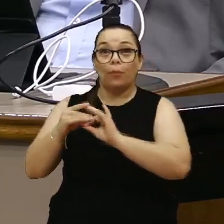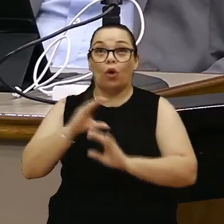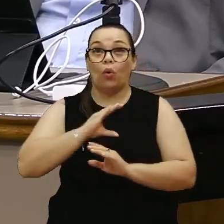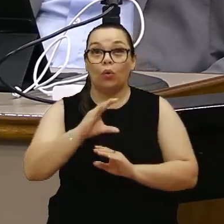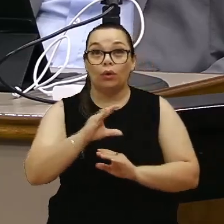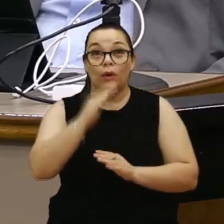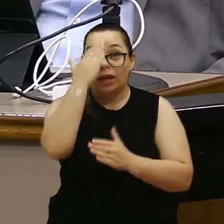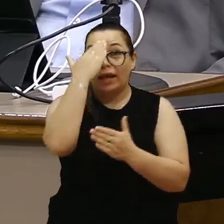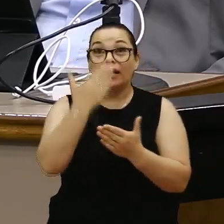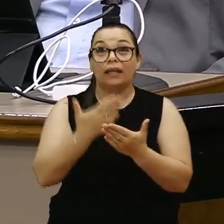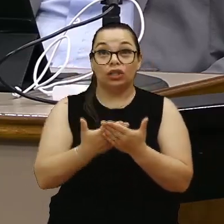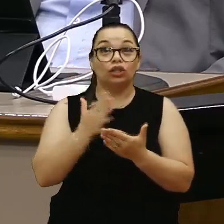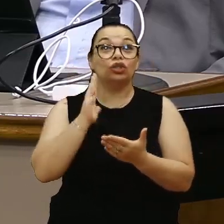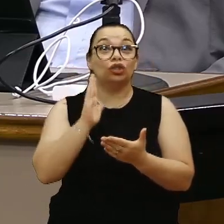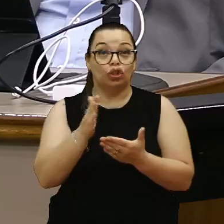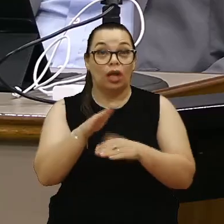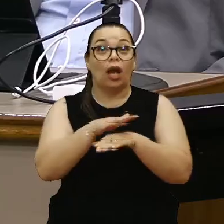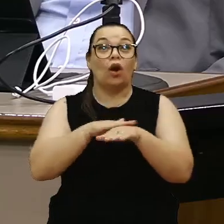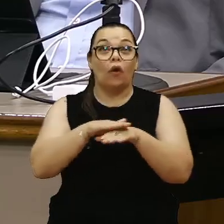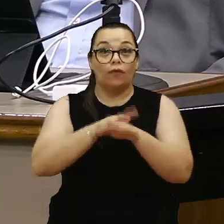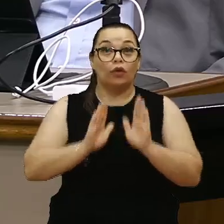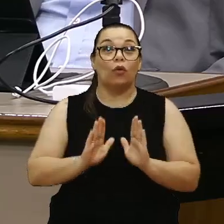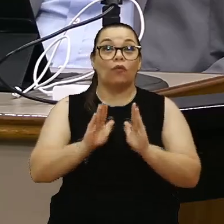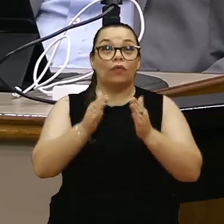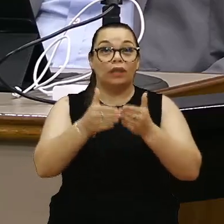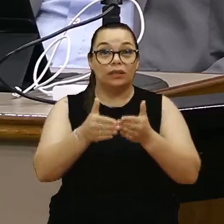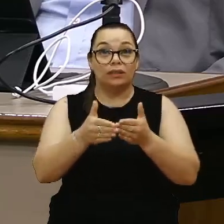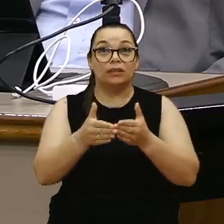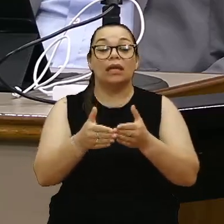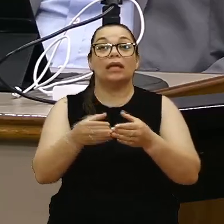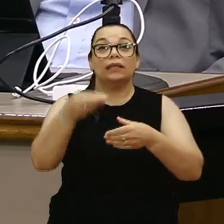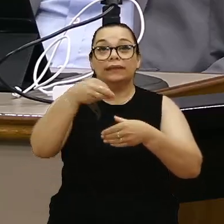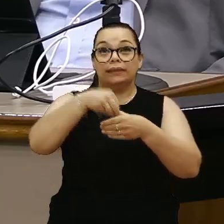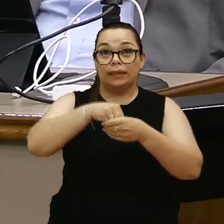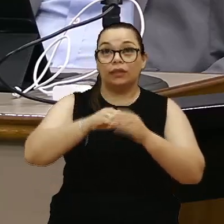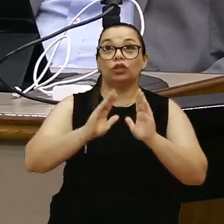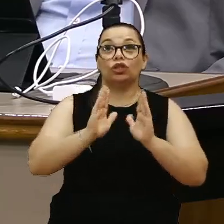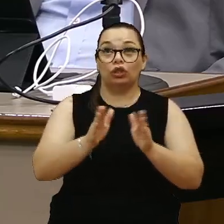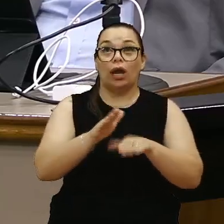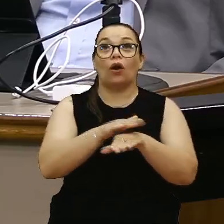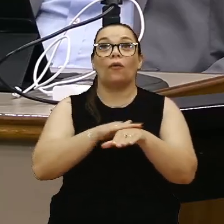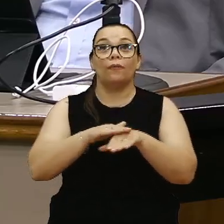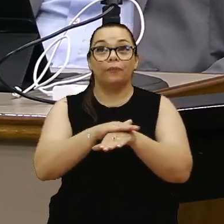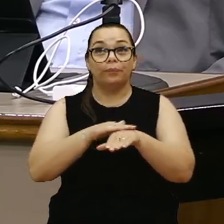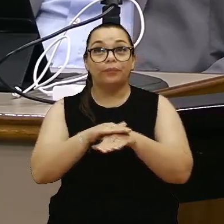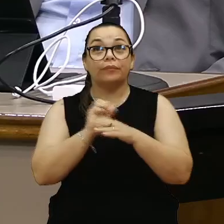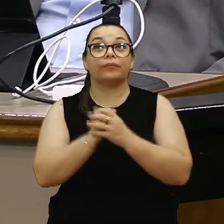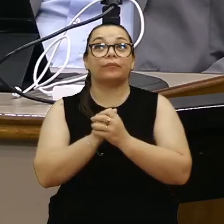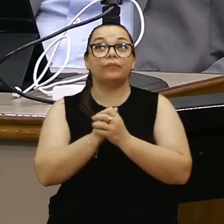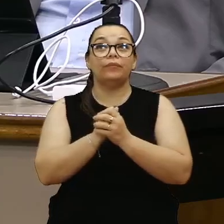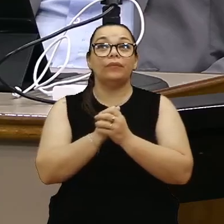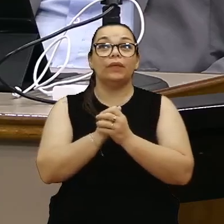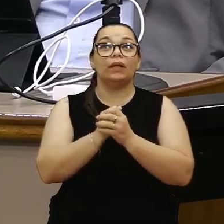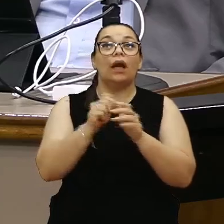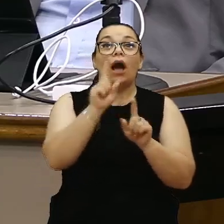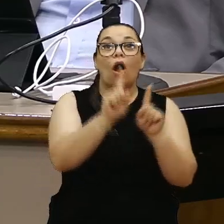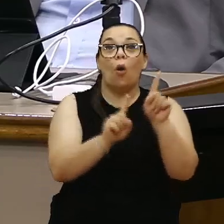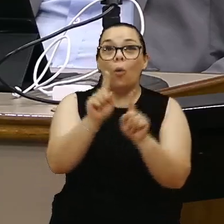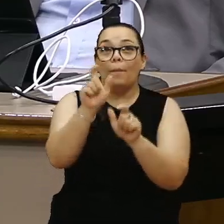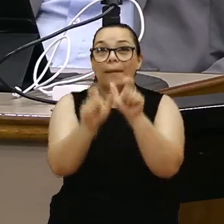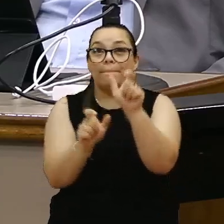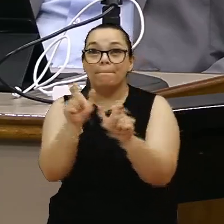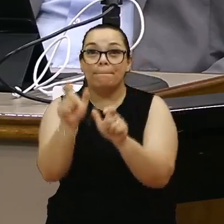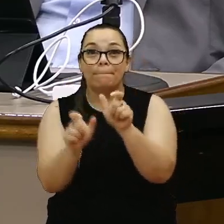Eu acredito, já falei isso na comissão do regimento interno, falei sobre isso, conversei com algumas